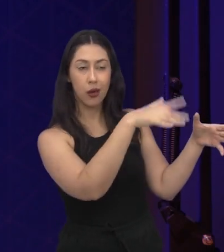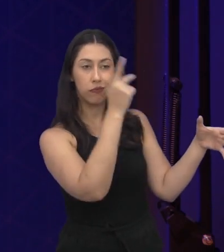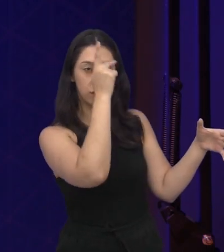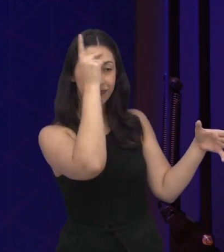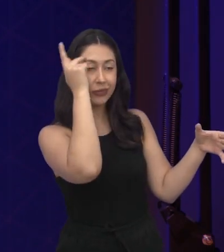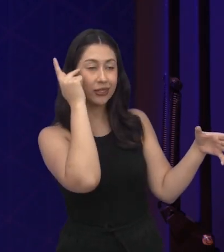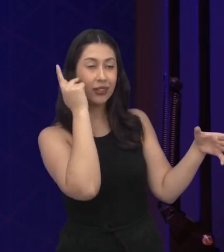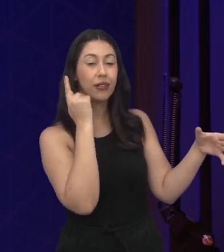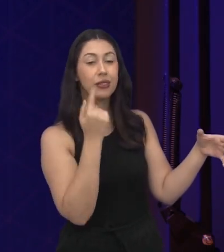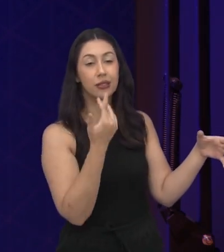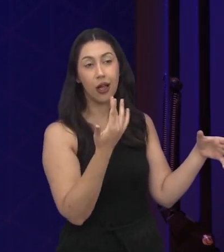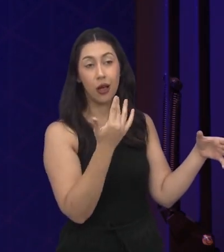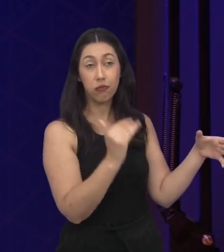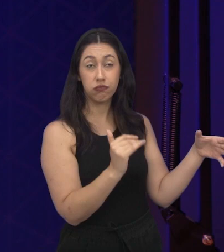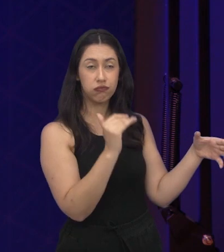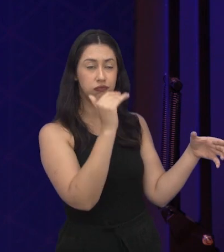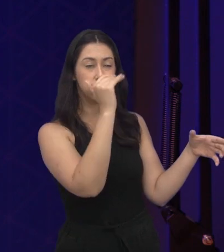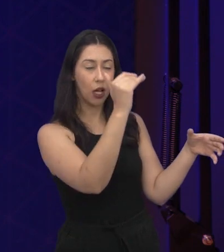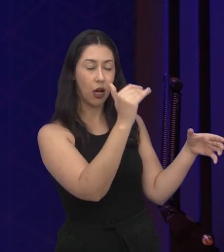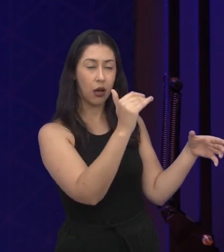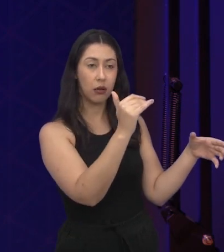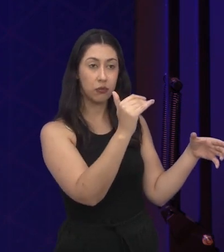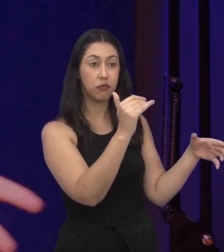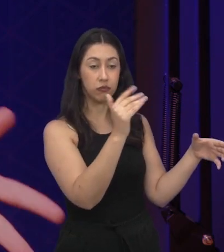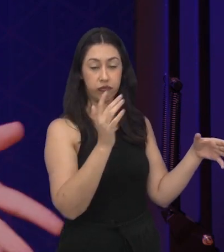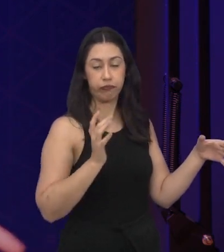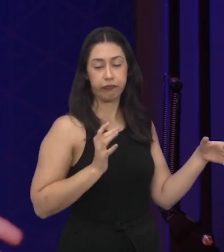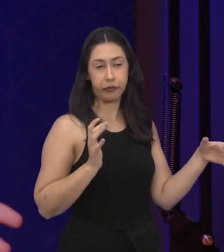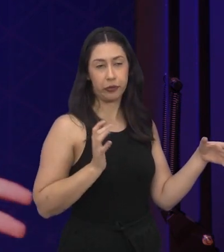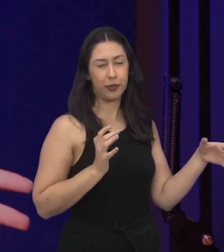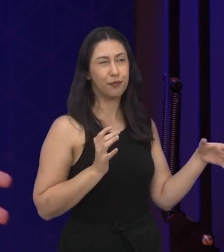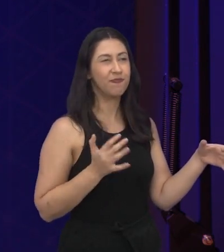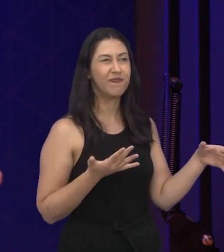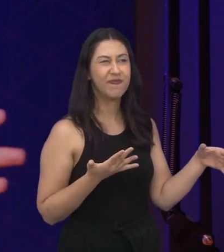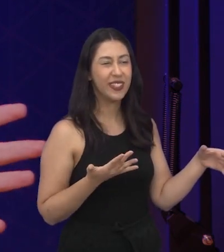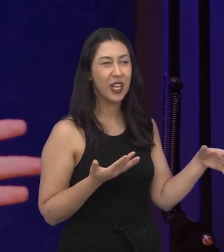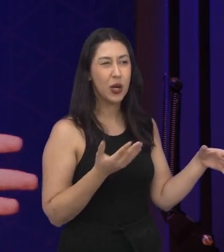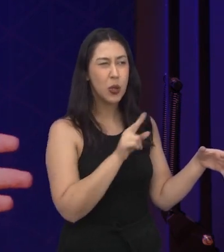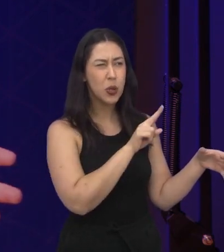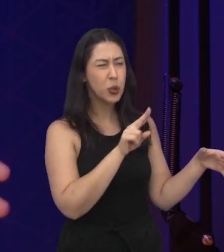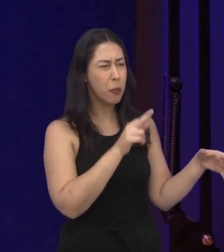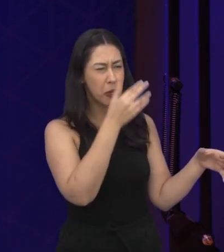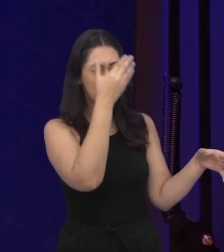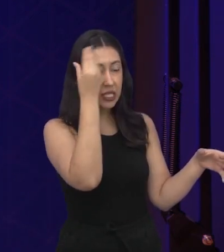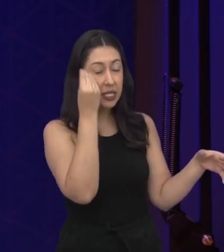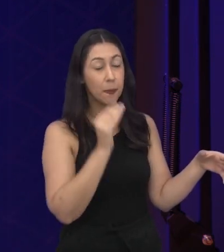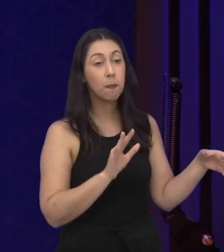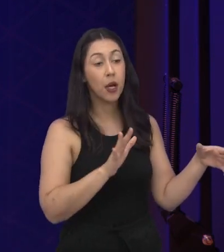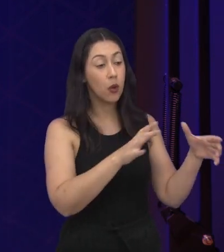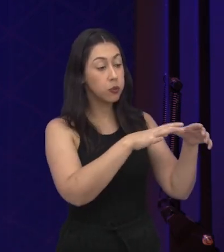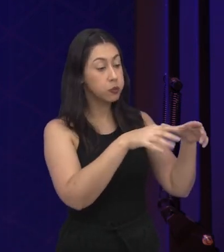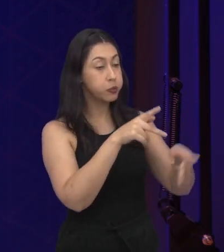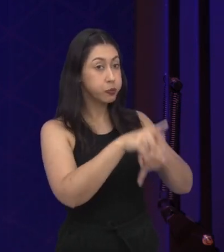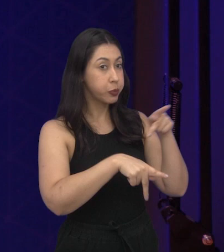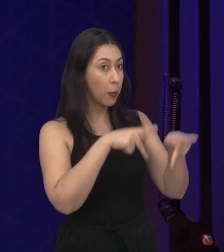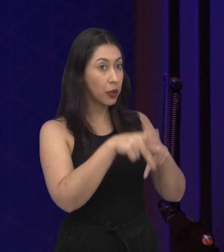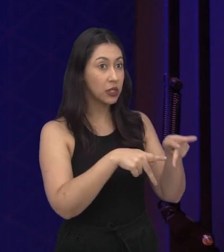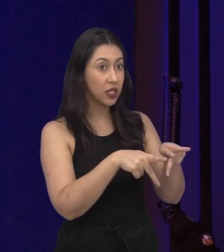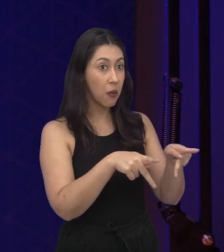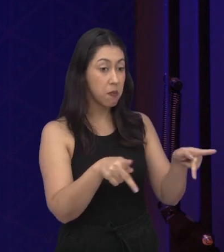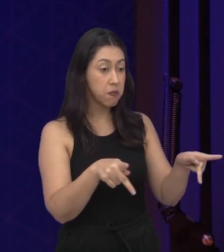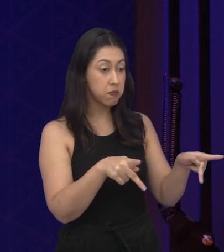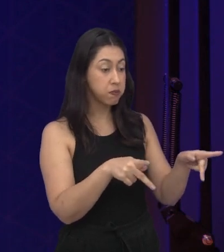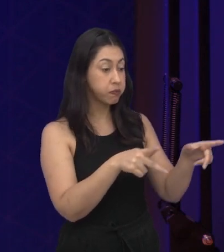as pessoas que, enfim, estão no poder naquela realidade, eu não lembro como é que se chamava, mas a